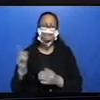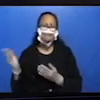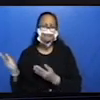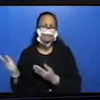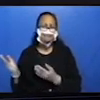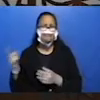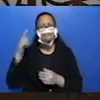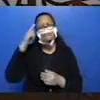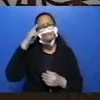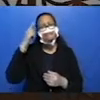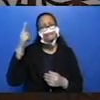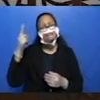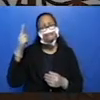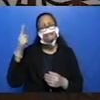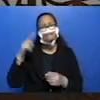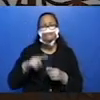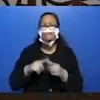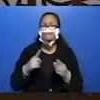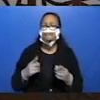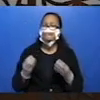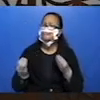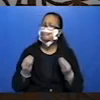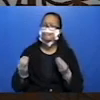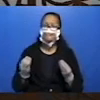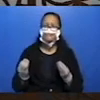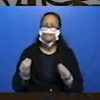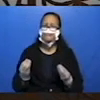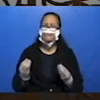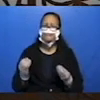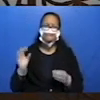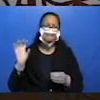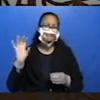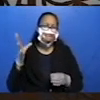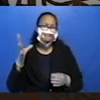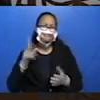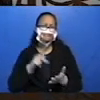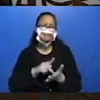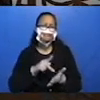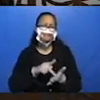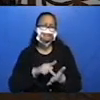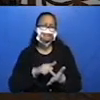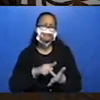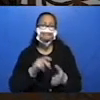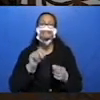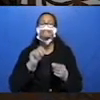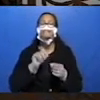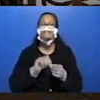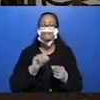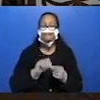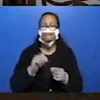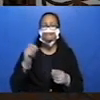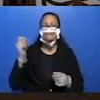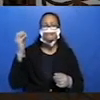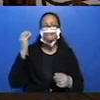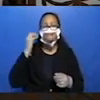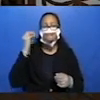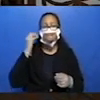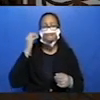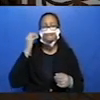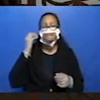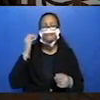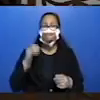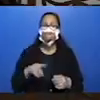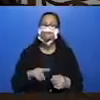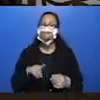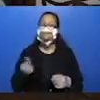mas como que a gente vai saber se isso vai acontecer de verdade? Só fazendo a experiência. Para essa experiência,